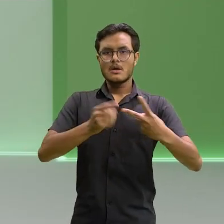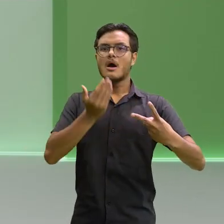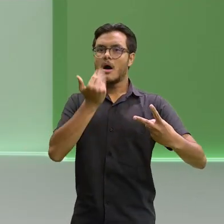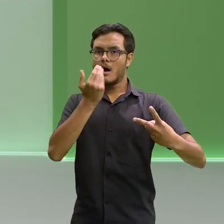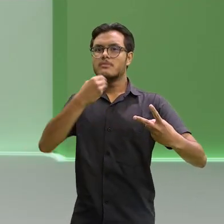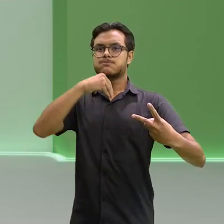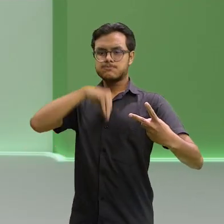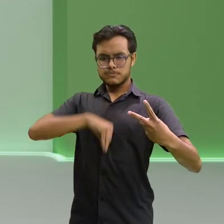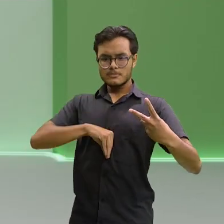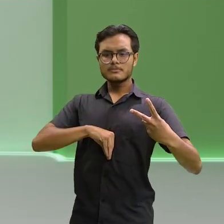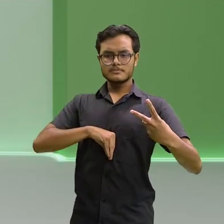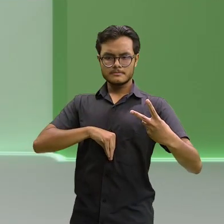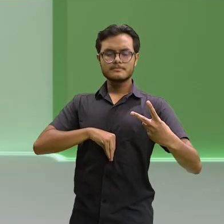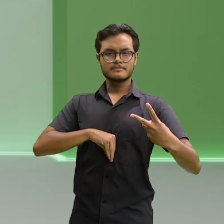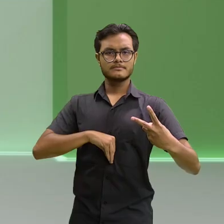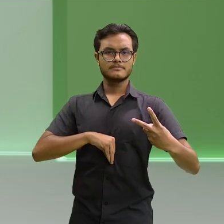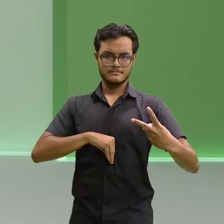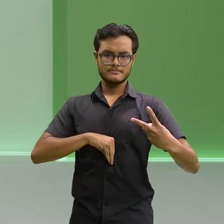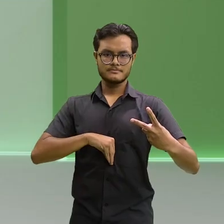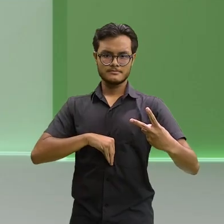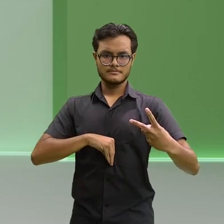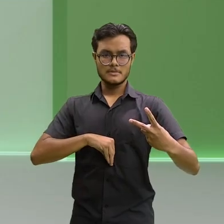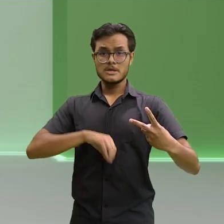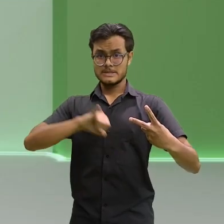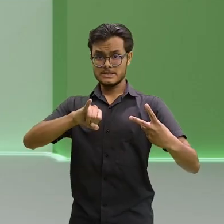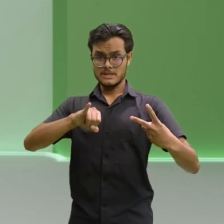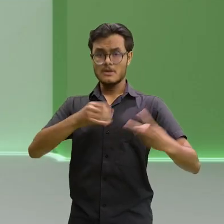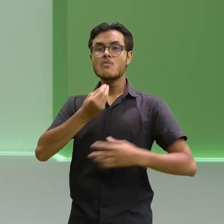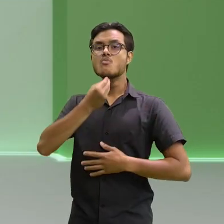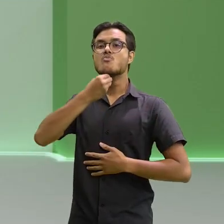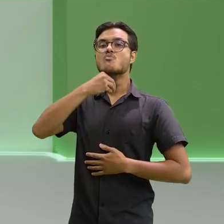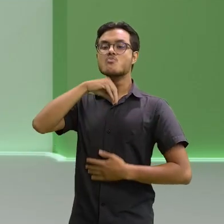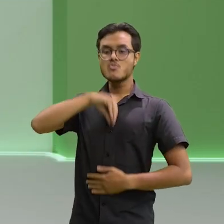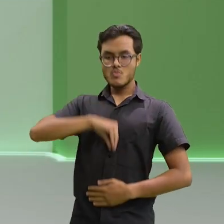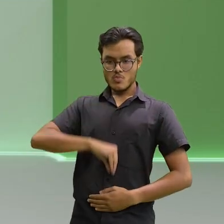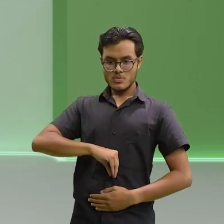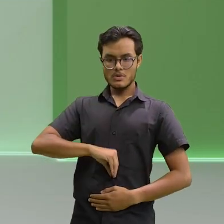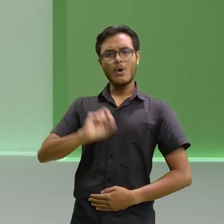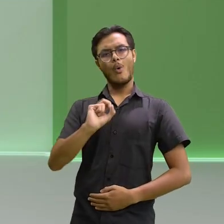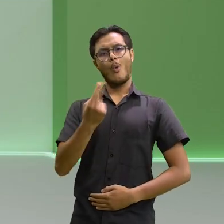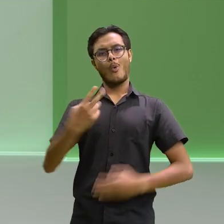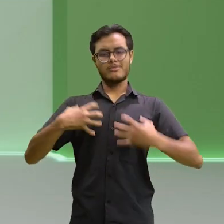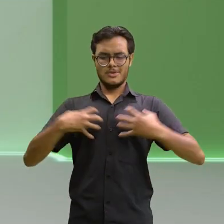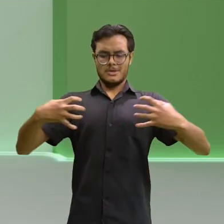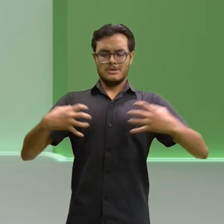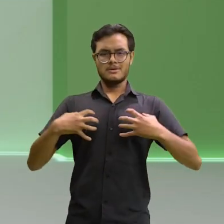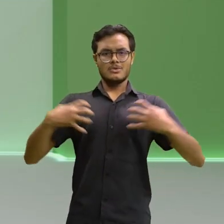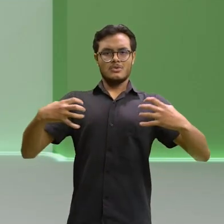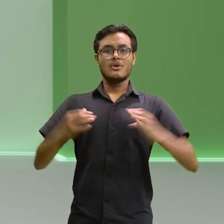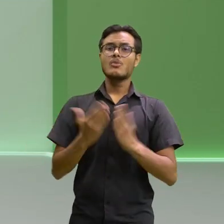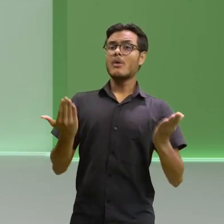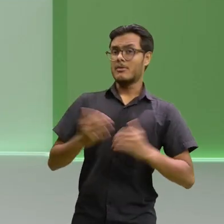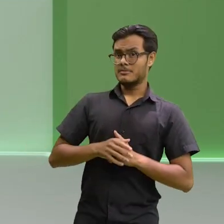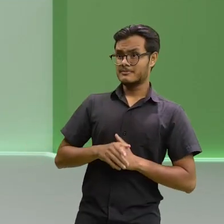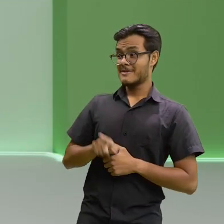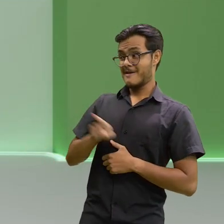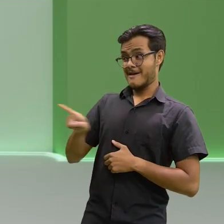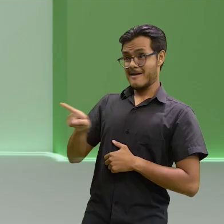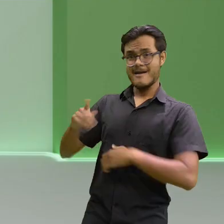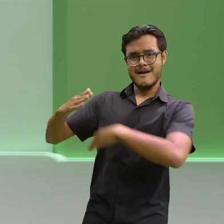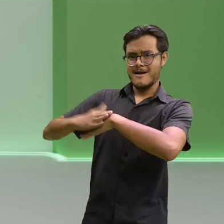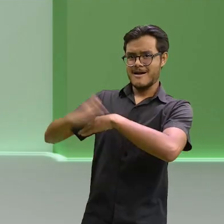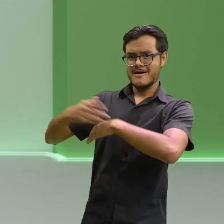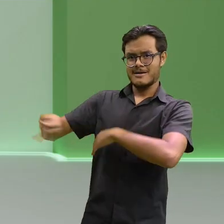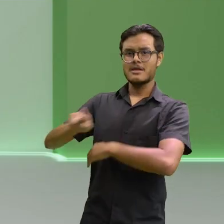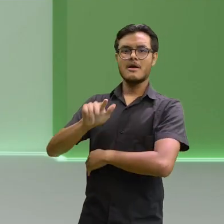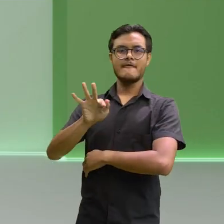define exatamente se você estará engolindo naquele momento, se você estará respirando naquele momento, alterando a